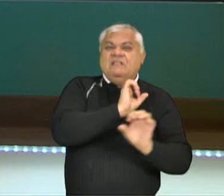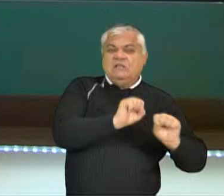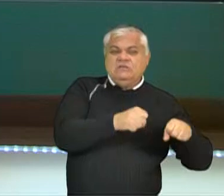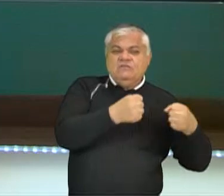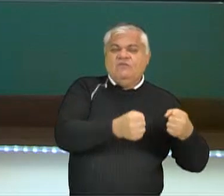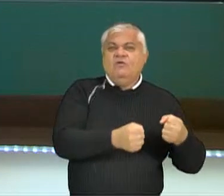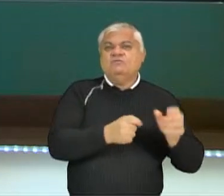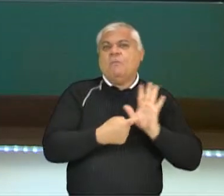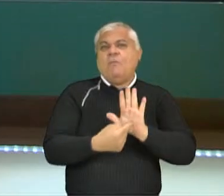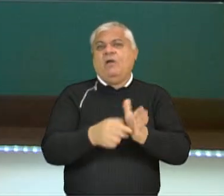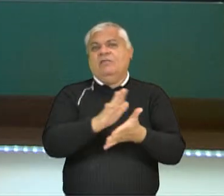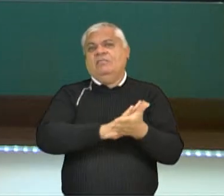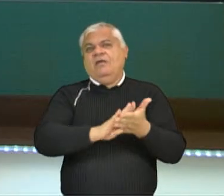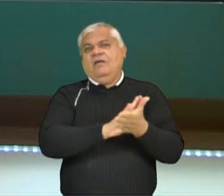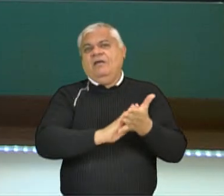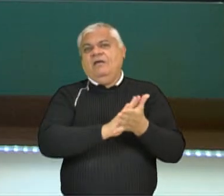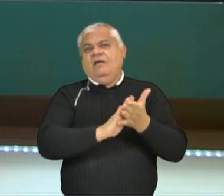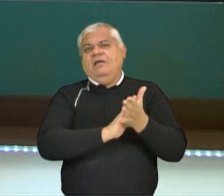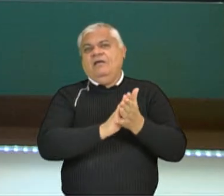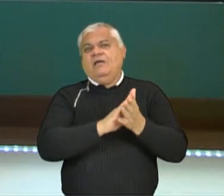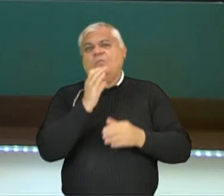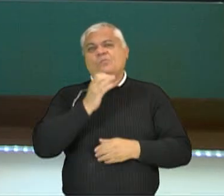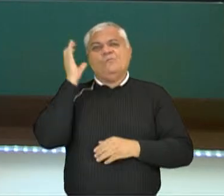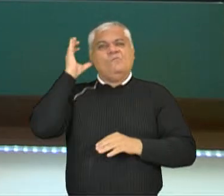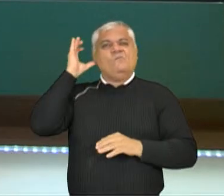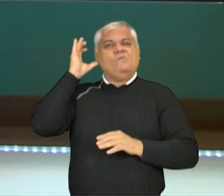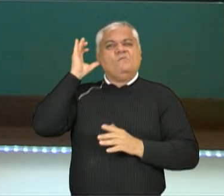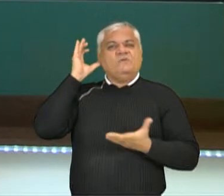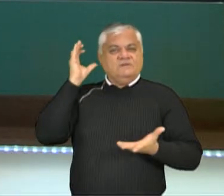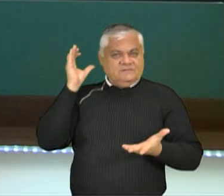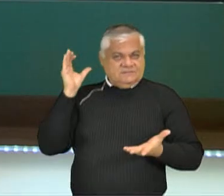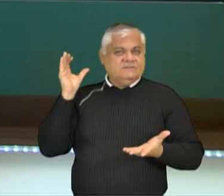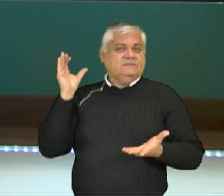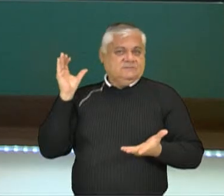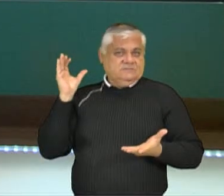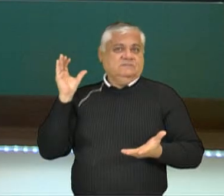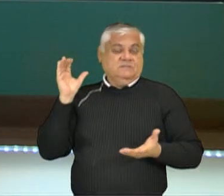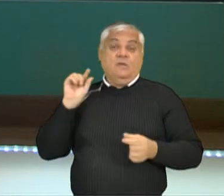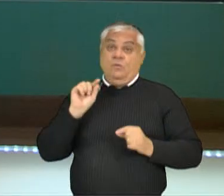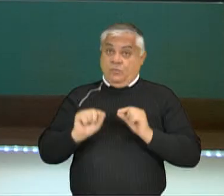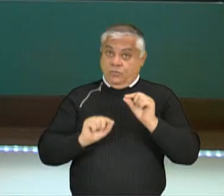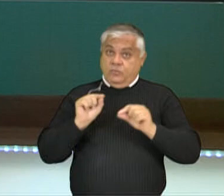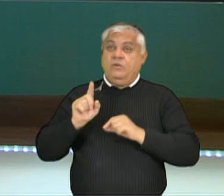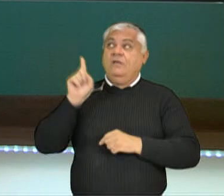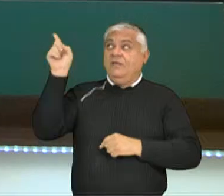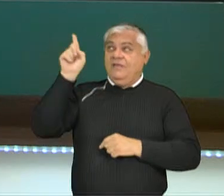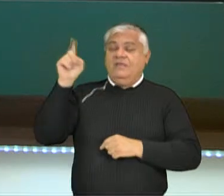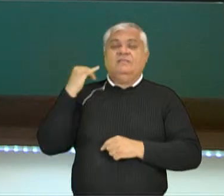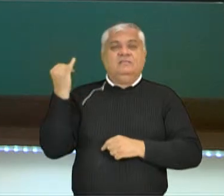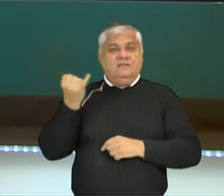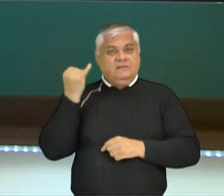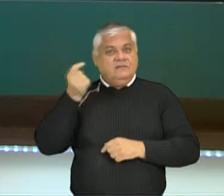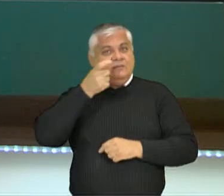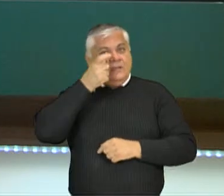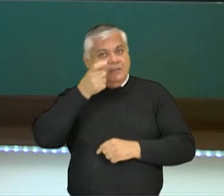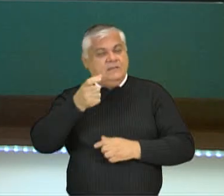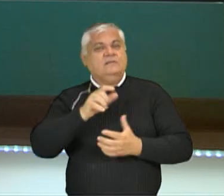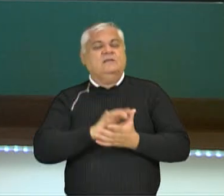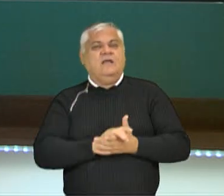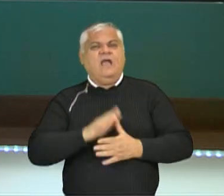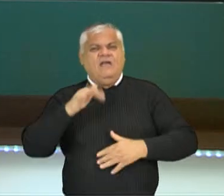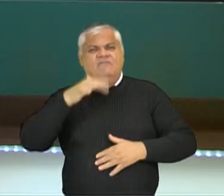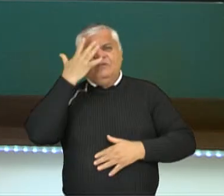mas não mostra o percurso que ele teve até chegar lá. Então, isso aqui é bem interessante. Então, muitas vezes a gente vê o